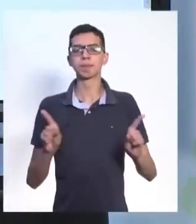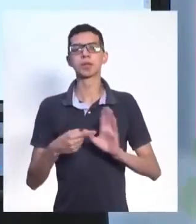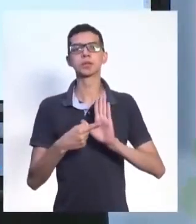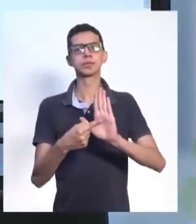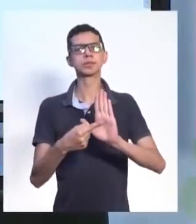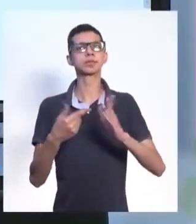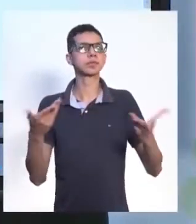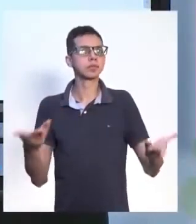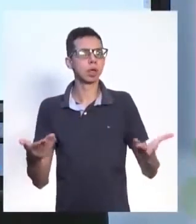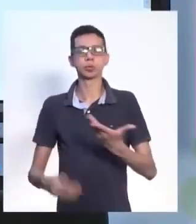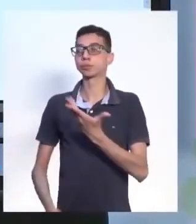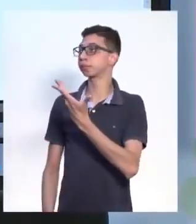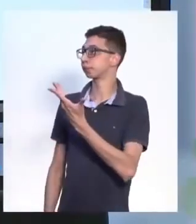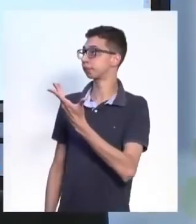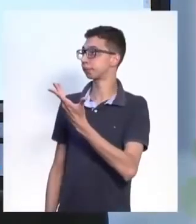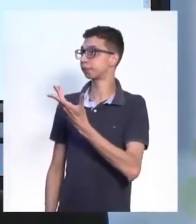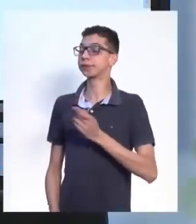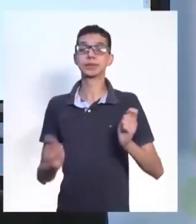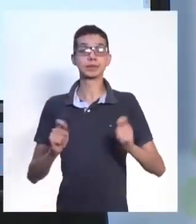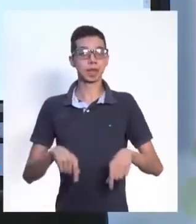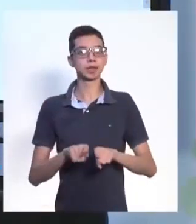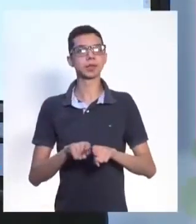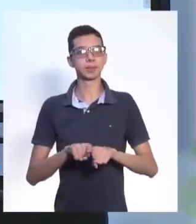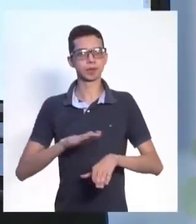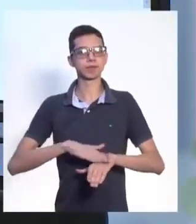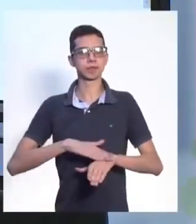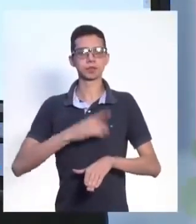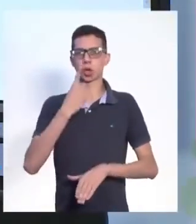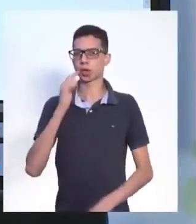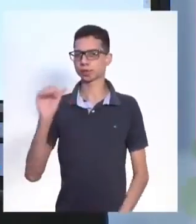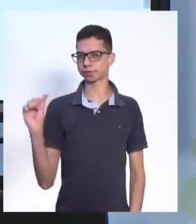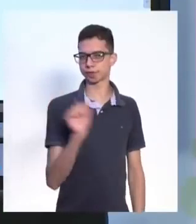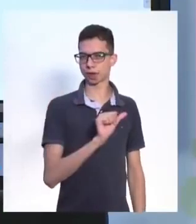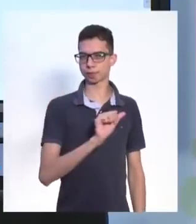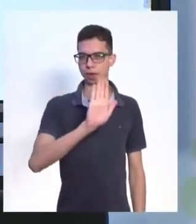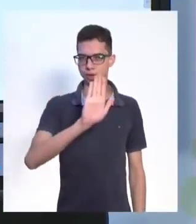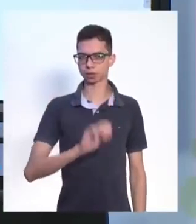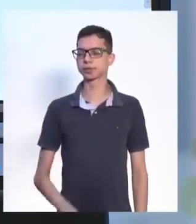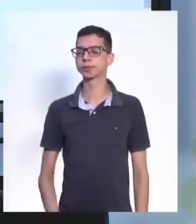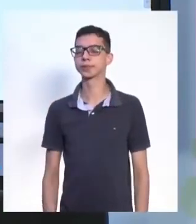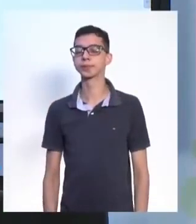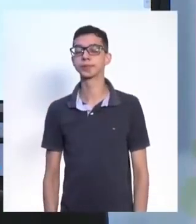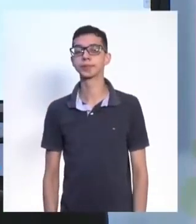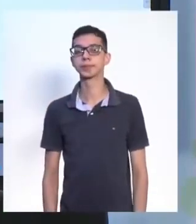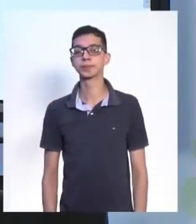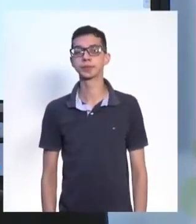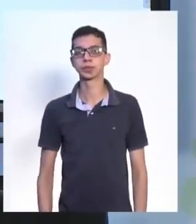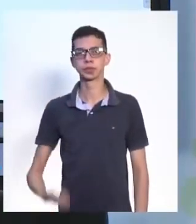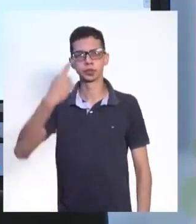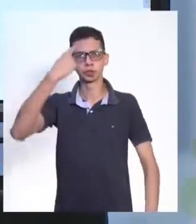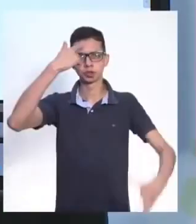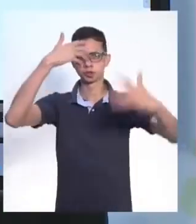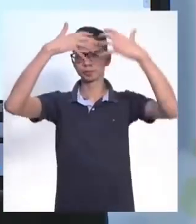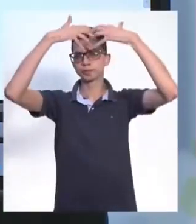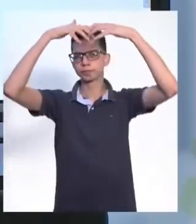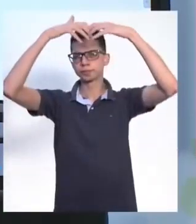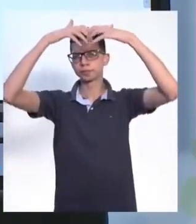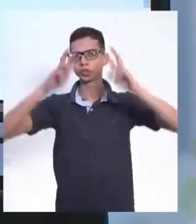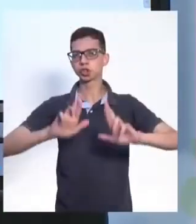representação, eu também posso fazer, vou até apagar aqui para vocês verem, eu posso fazer numa outra ideia. Então, por